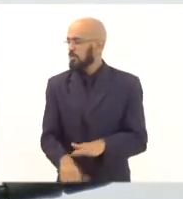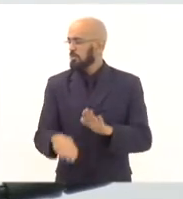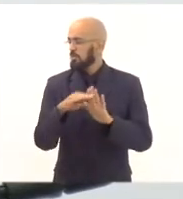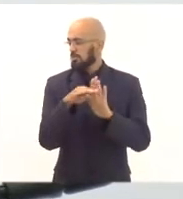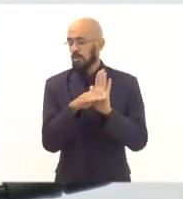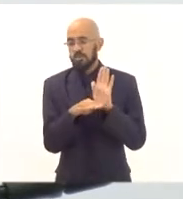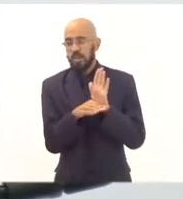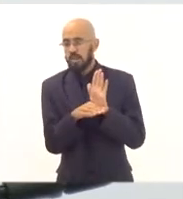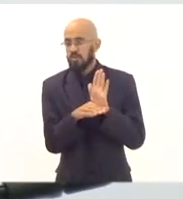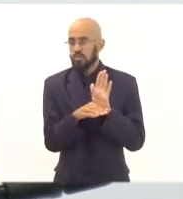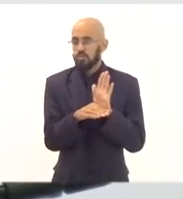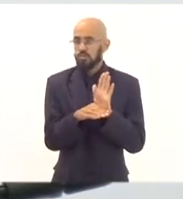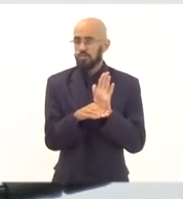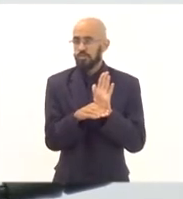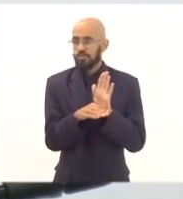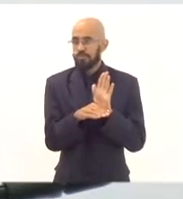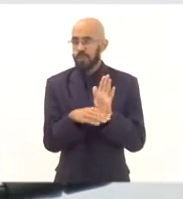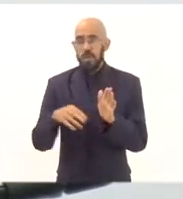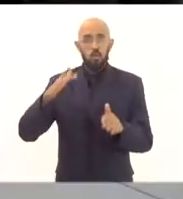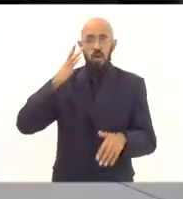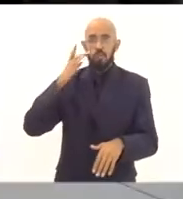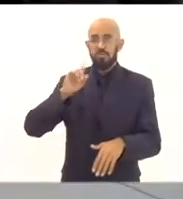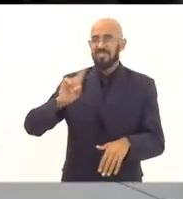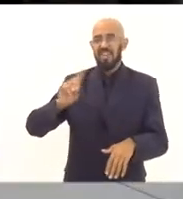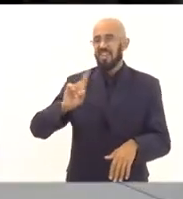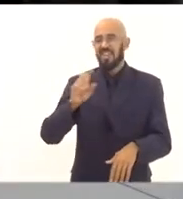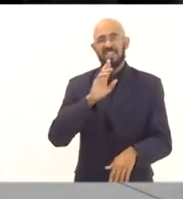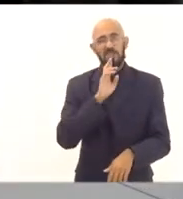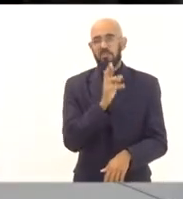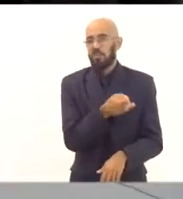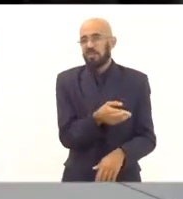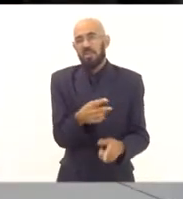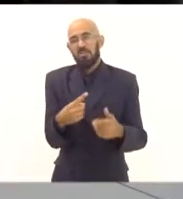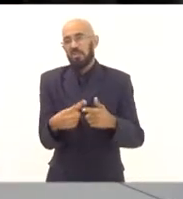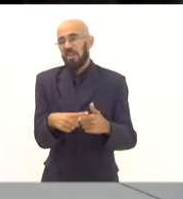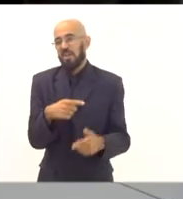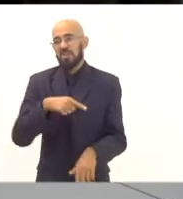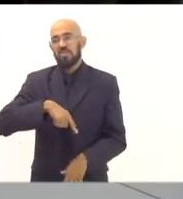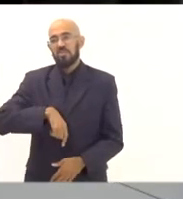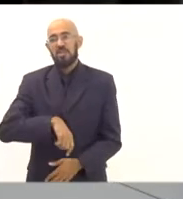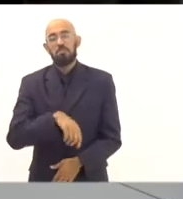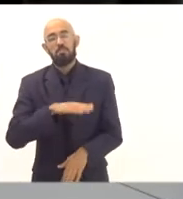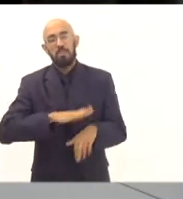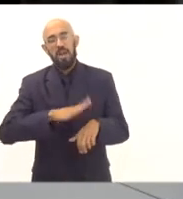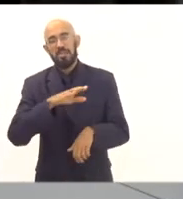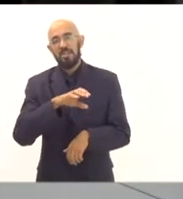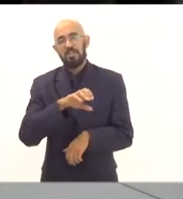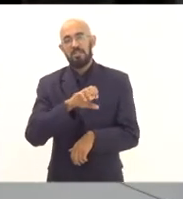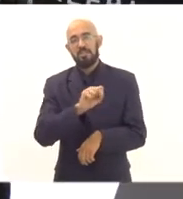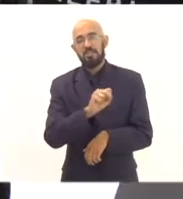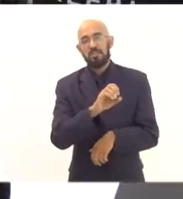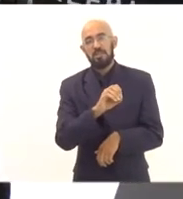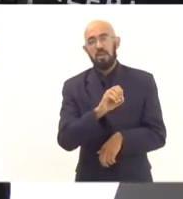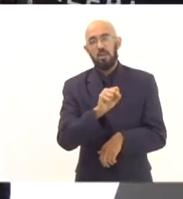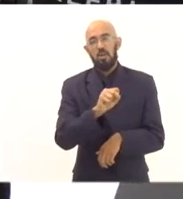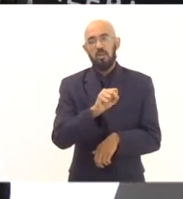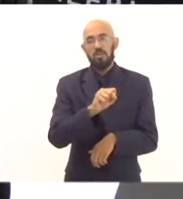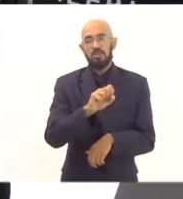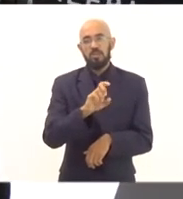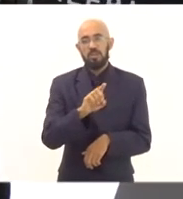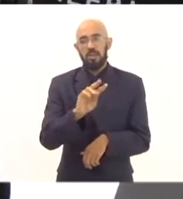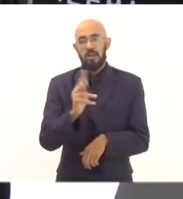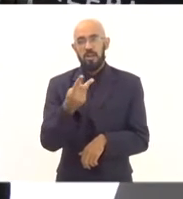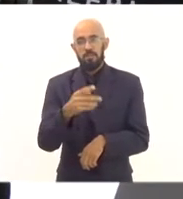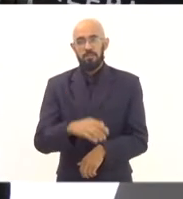não há diálogo Eu não sei responder para senhora porque só acho que é uma questão mais da Serra d'arga perfeito Deixa eu fazer outra pergunta